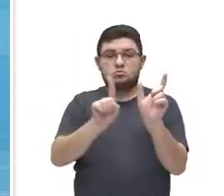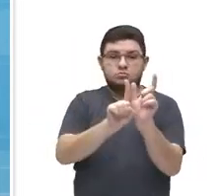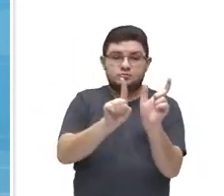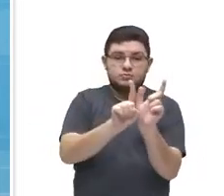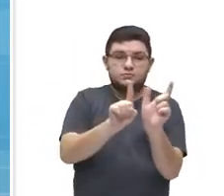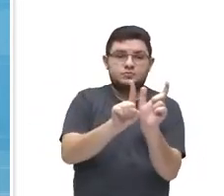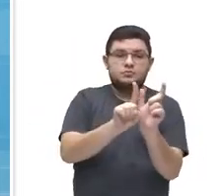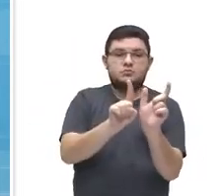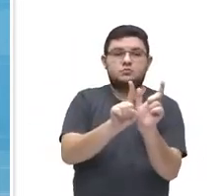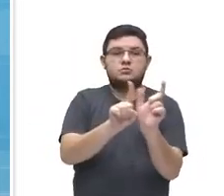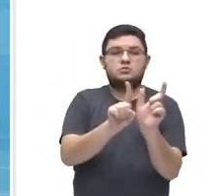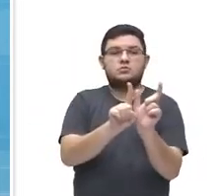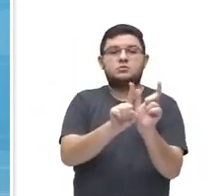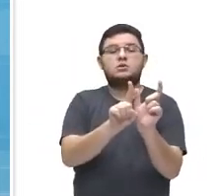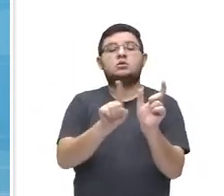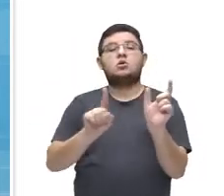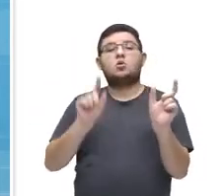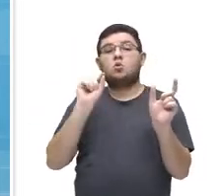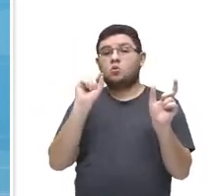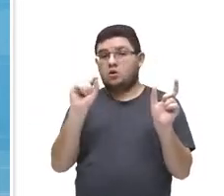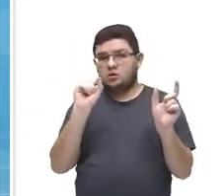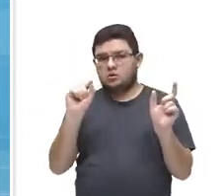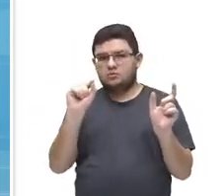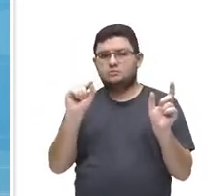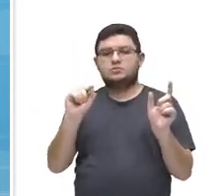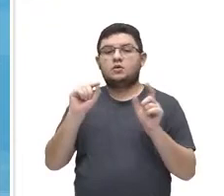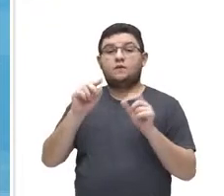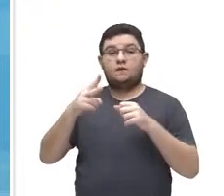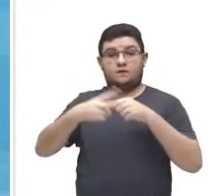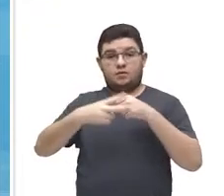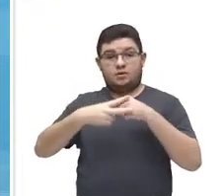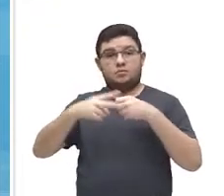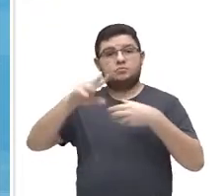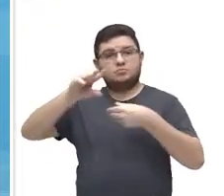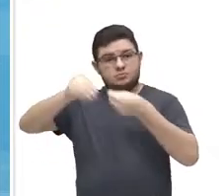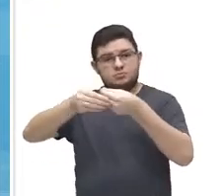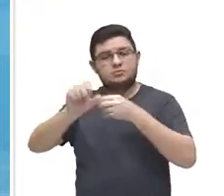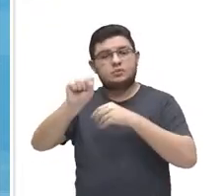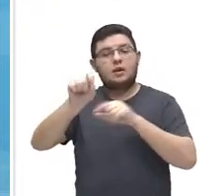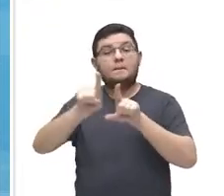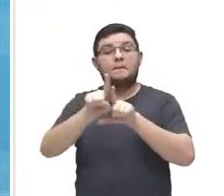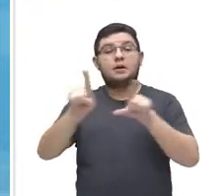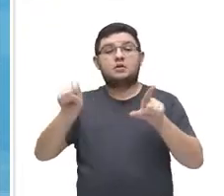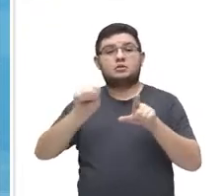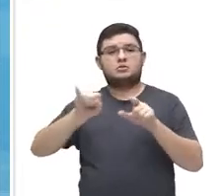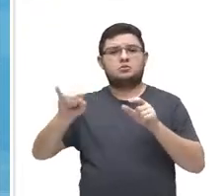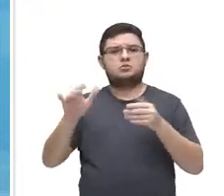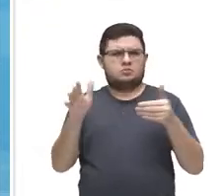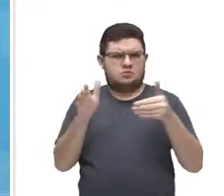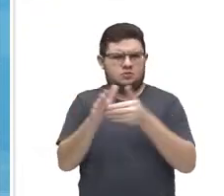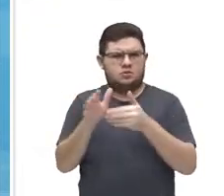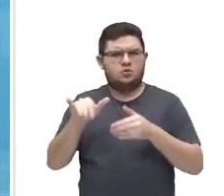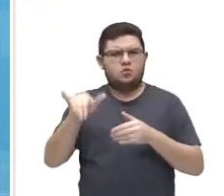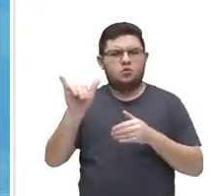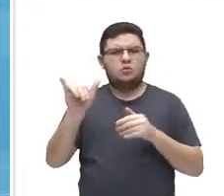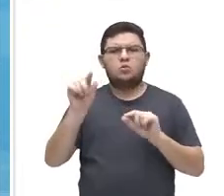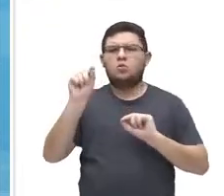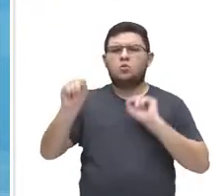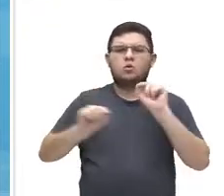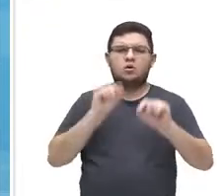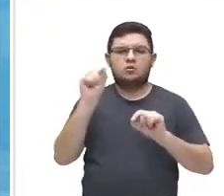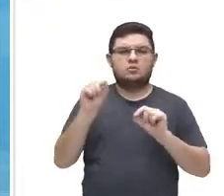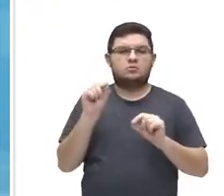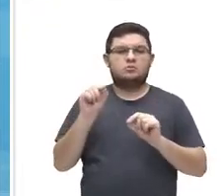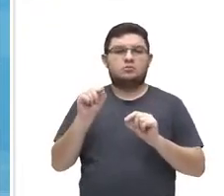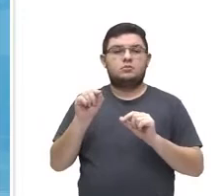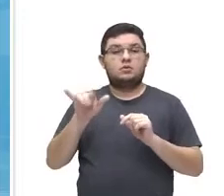equivalente, o meu verbo, ele deve ser acrescido de S. Só que se esse verbo tiver a terminação Y, eu